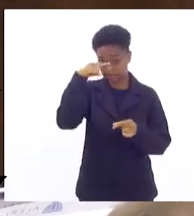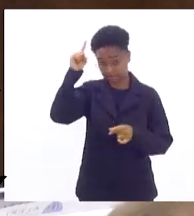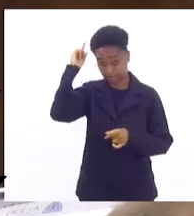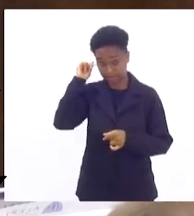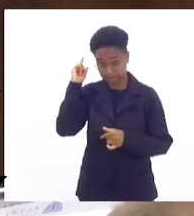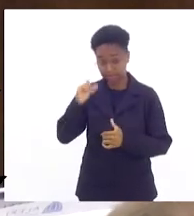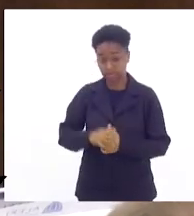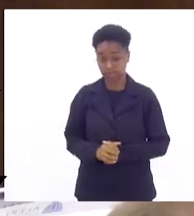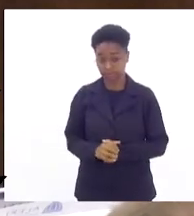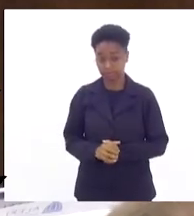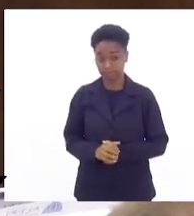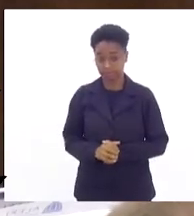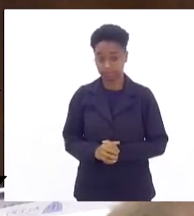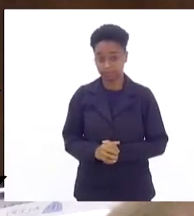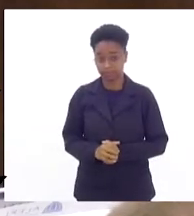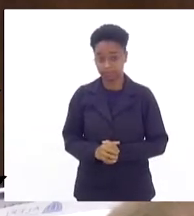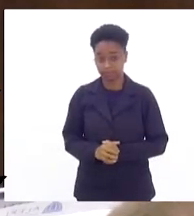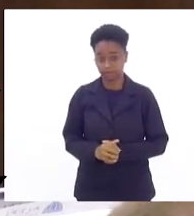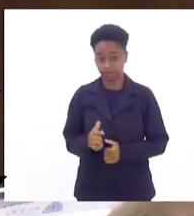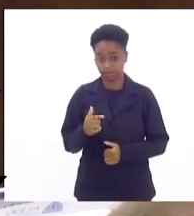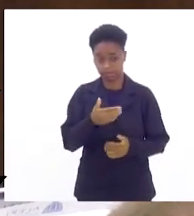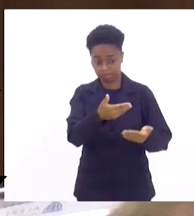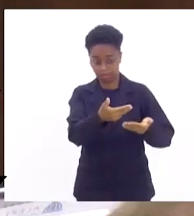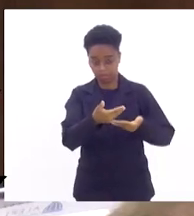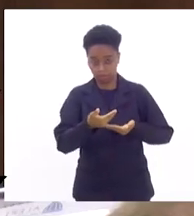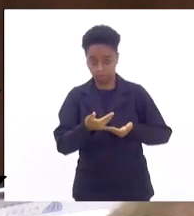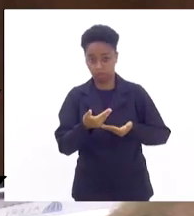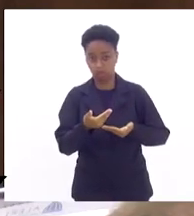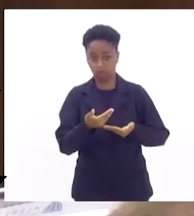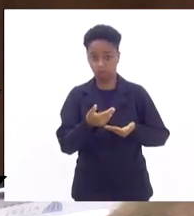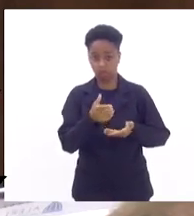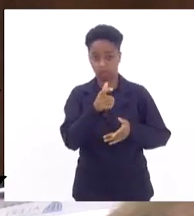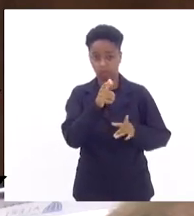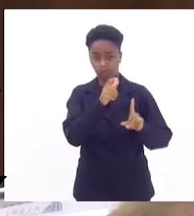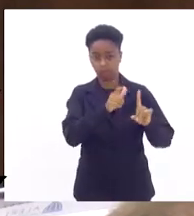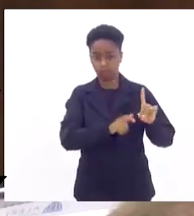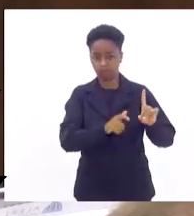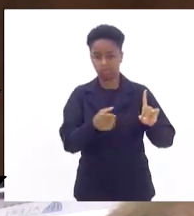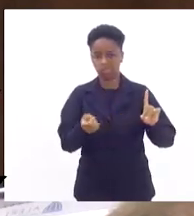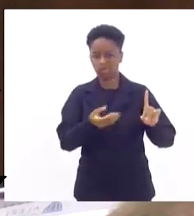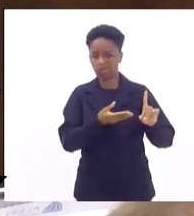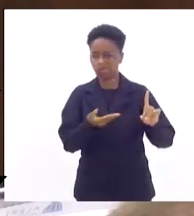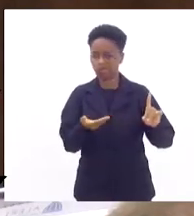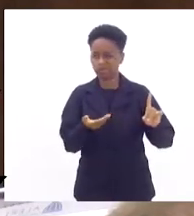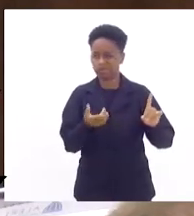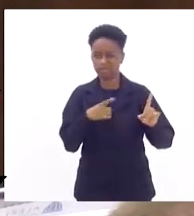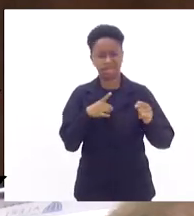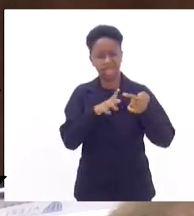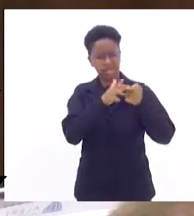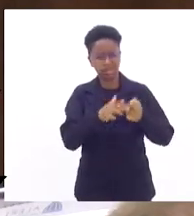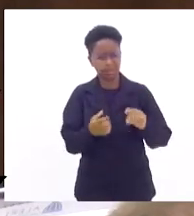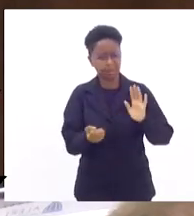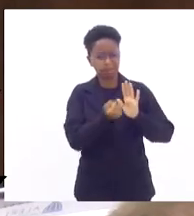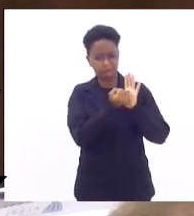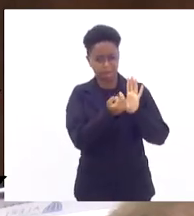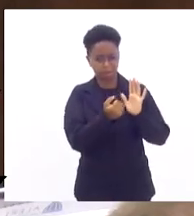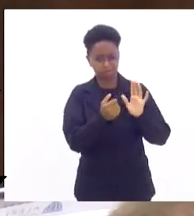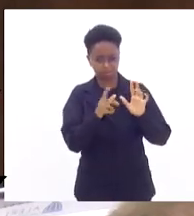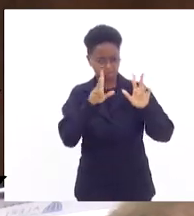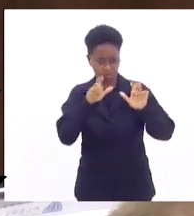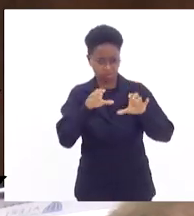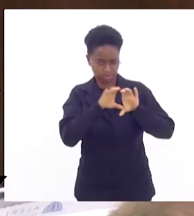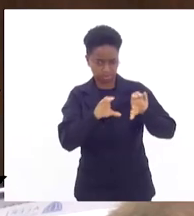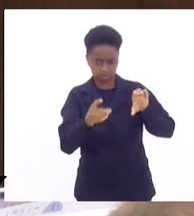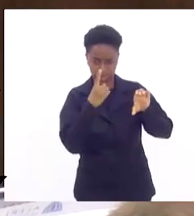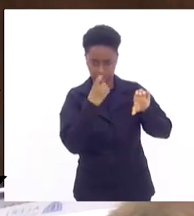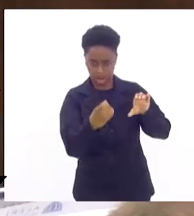passada, fui convidado lá para o marco, para o novo, o ajuste do marco legal de saneamento.